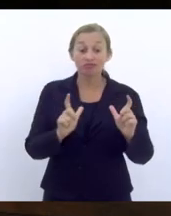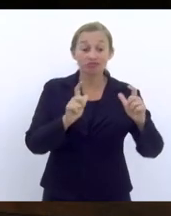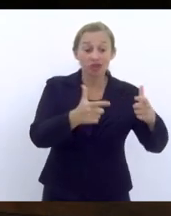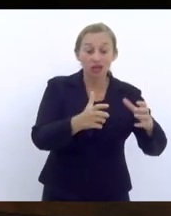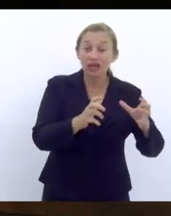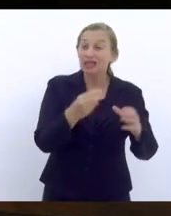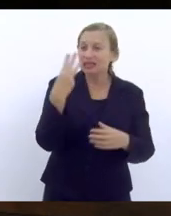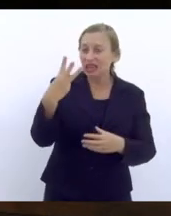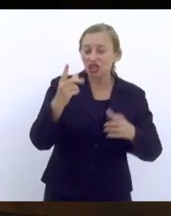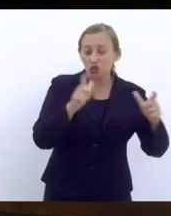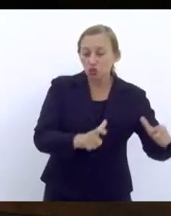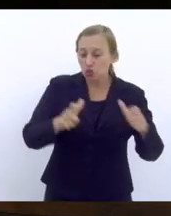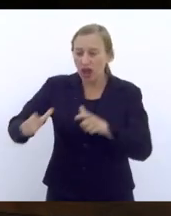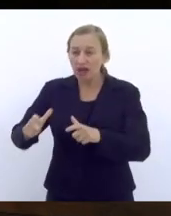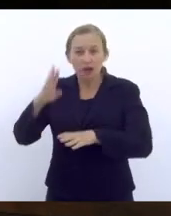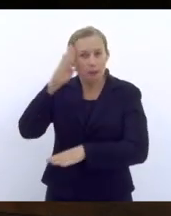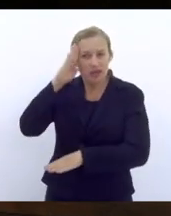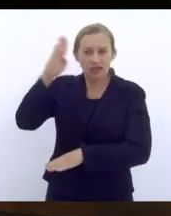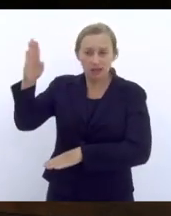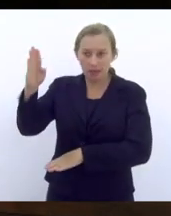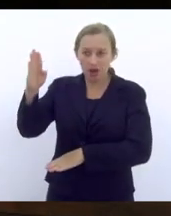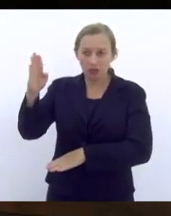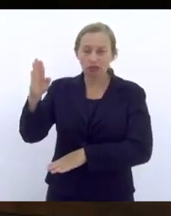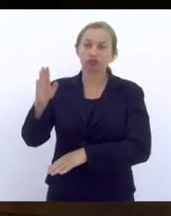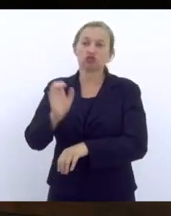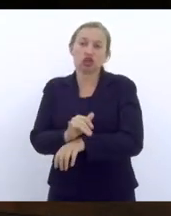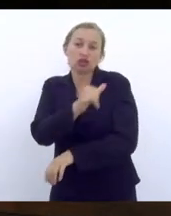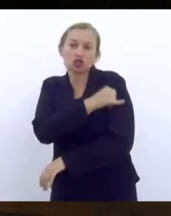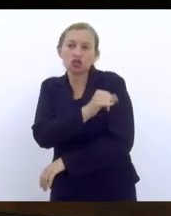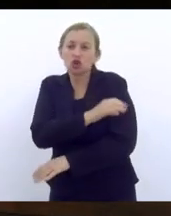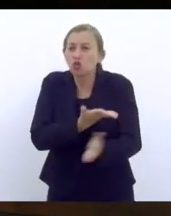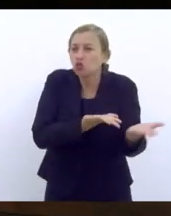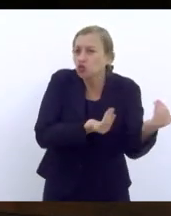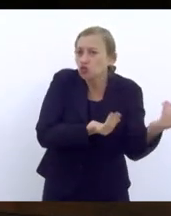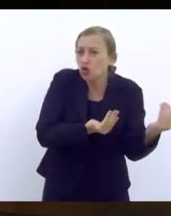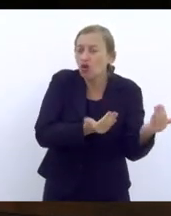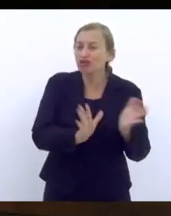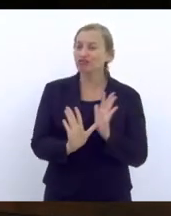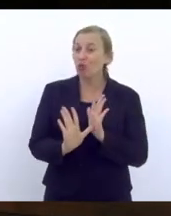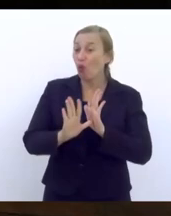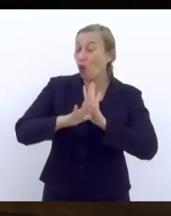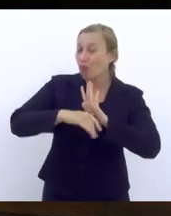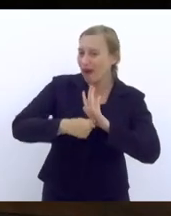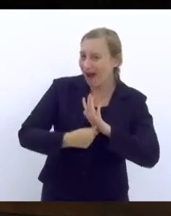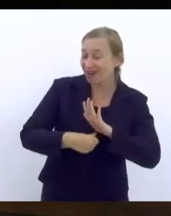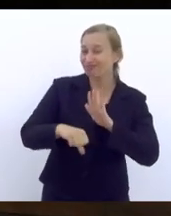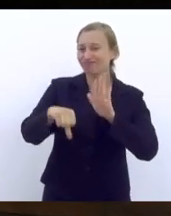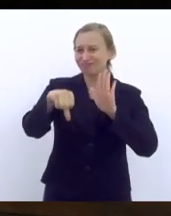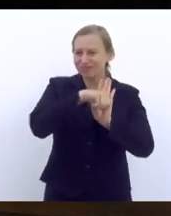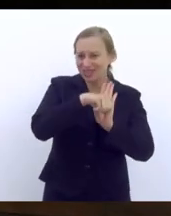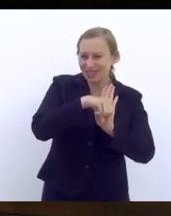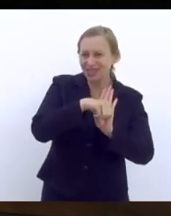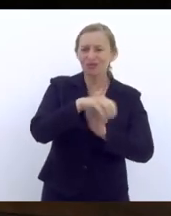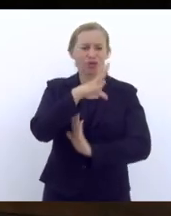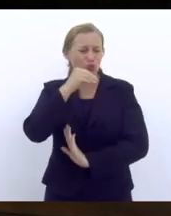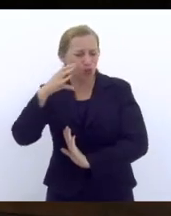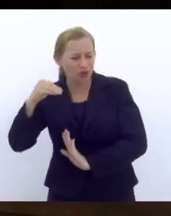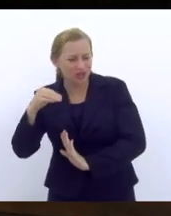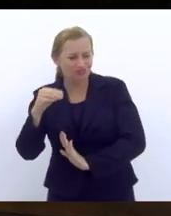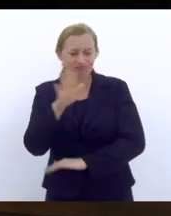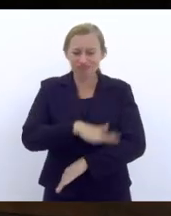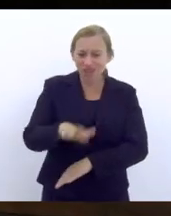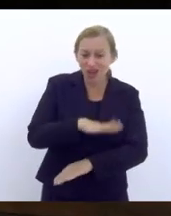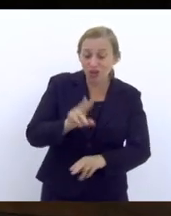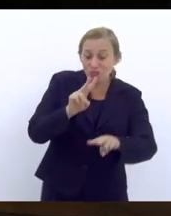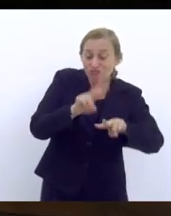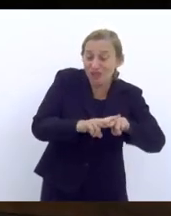as unidades socioeducativas do Estado do Rio de Janeiro. São jovens que cometeram um crime, são adolescentes, crianças, estão presas,